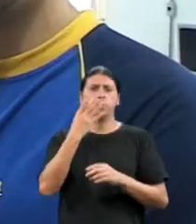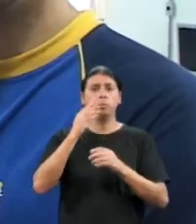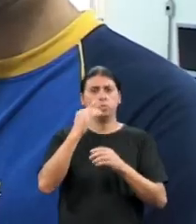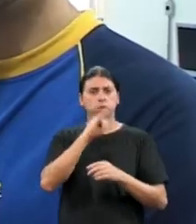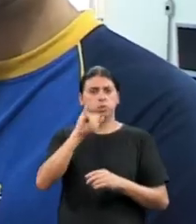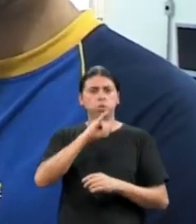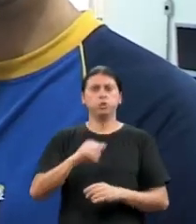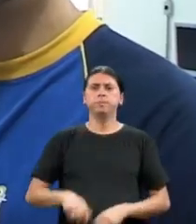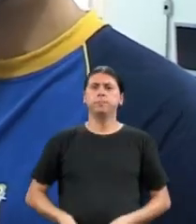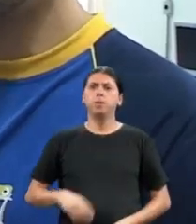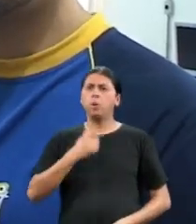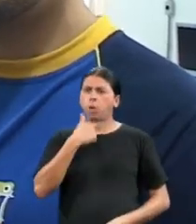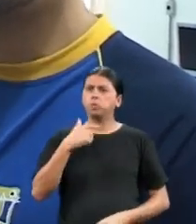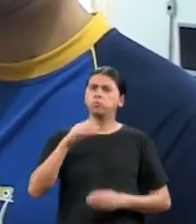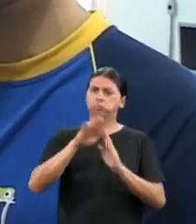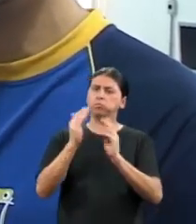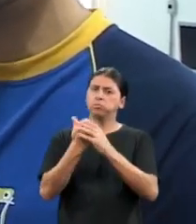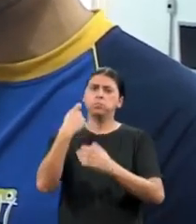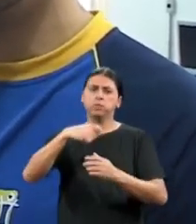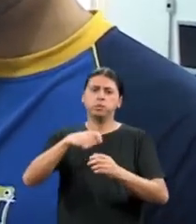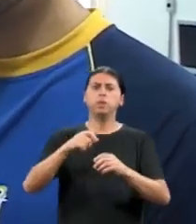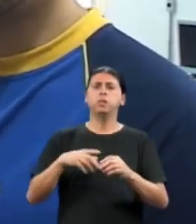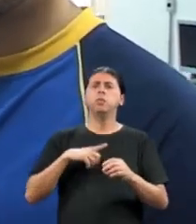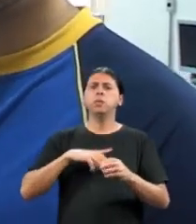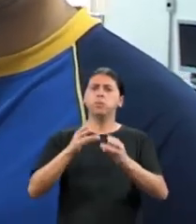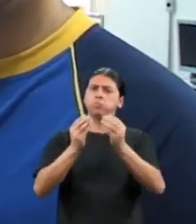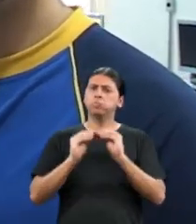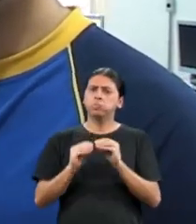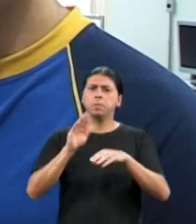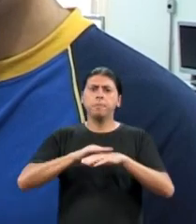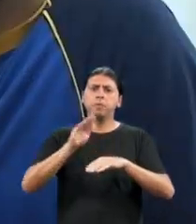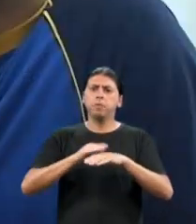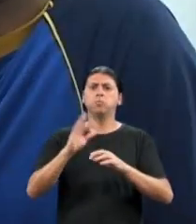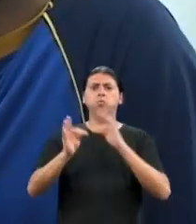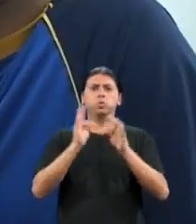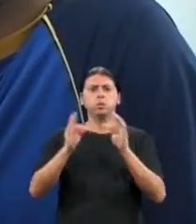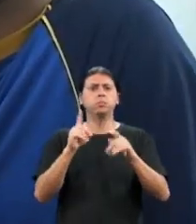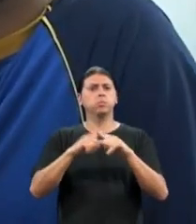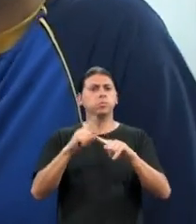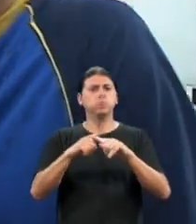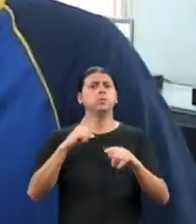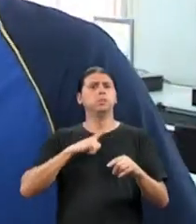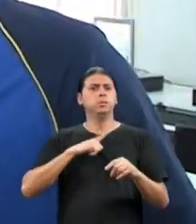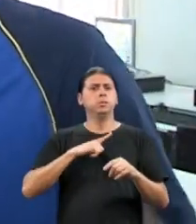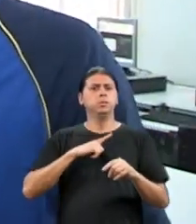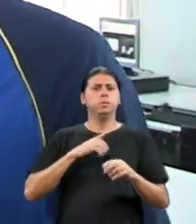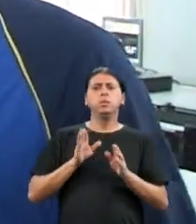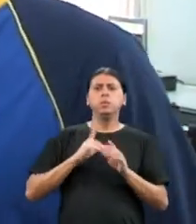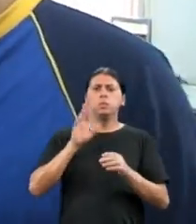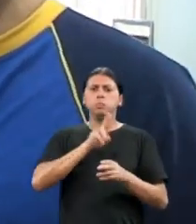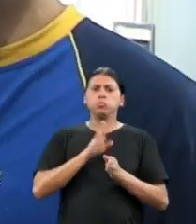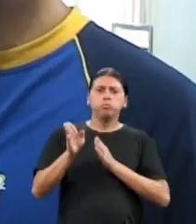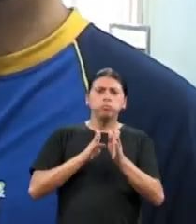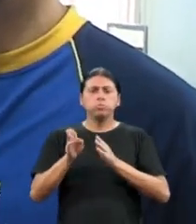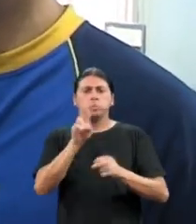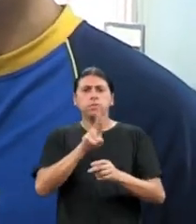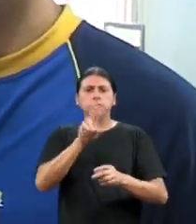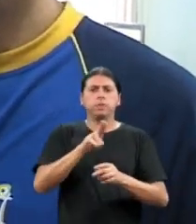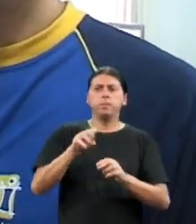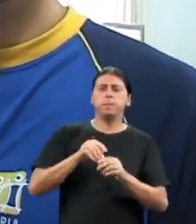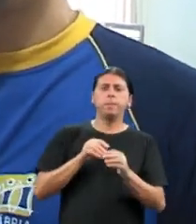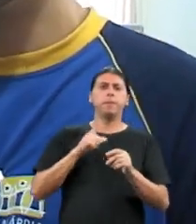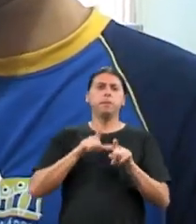importante. Então, acho que as escolas deveriam de investir mais nessa parte da tecnologia. Eu acho que eles deveriam, utilizar, né, esses meios assim,